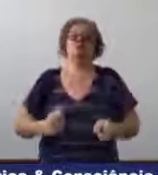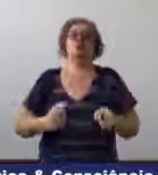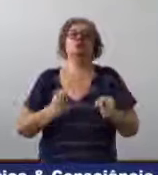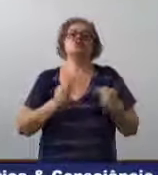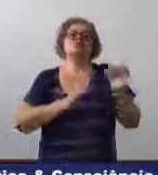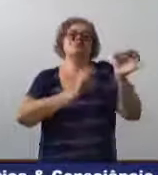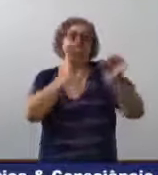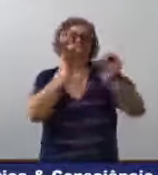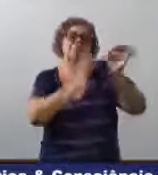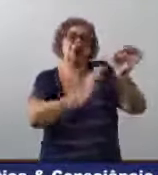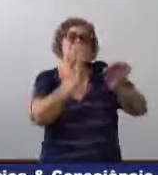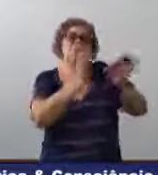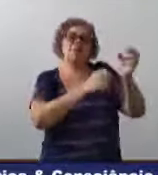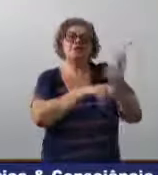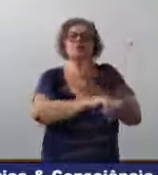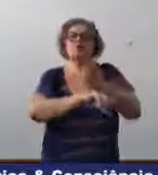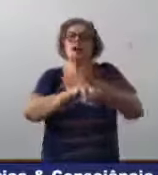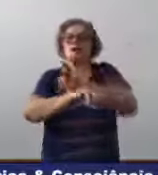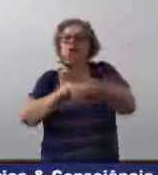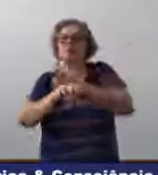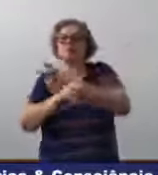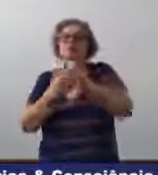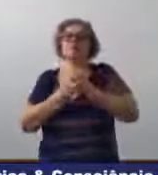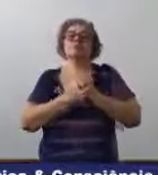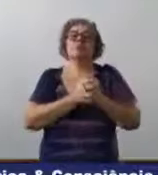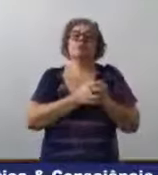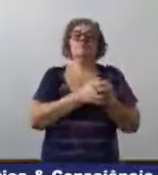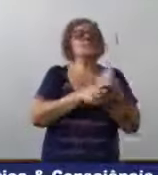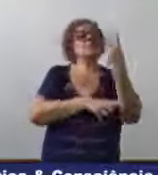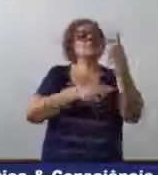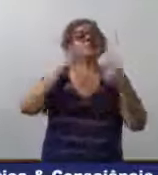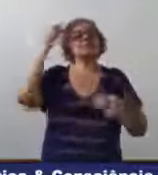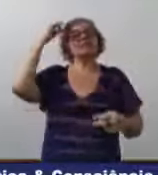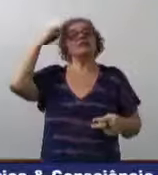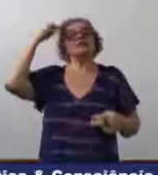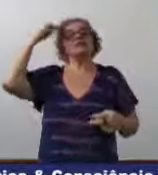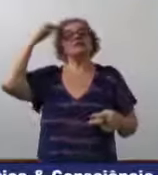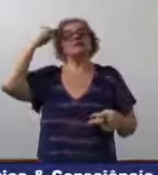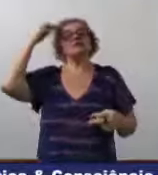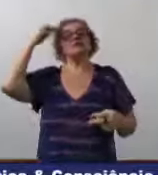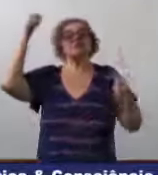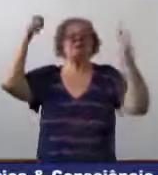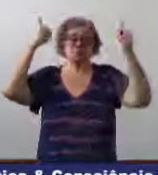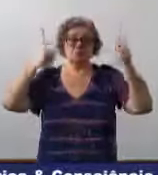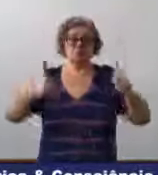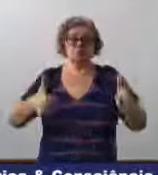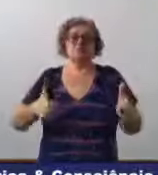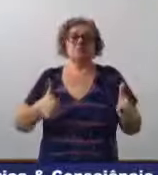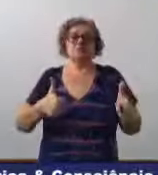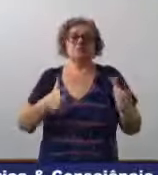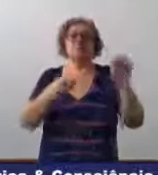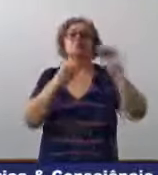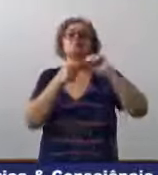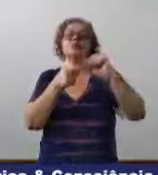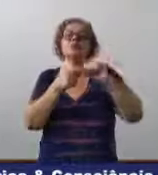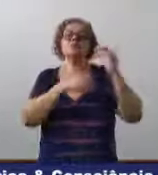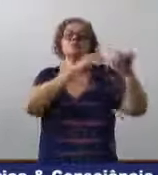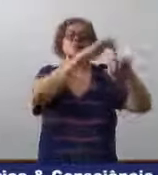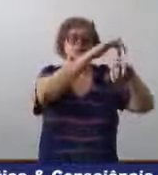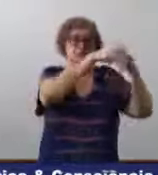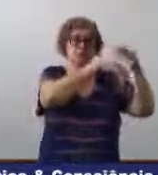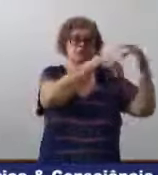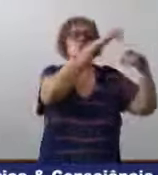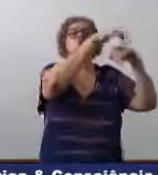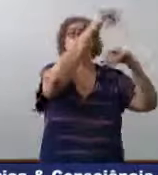determinadas correções, mas que é fruto da inteligência suprema para realizar a sua